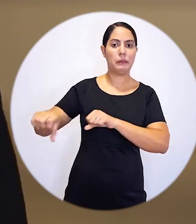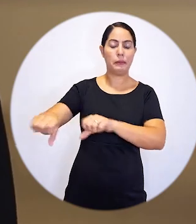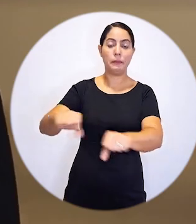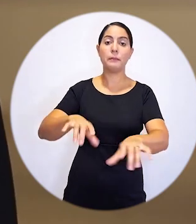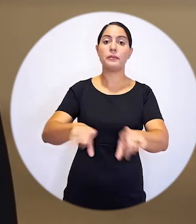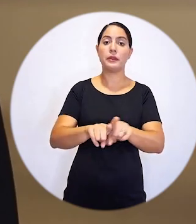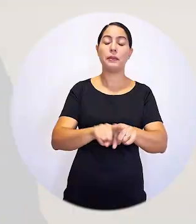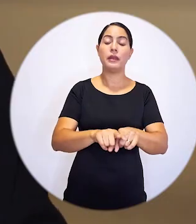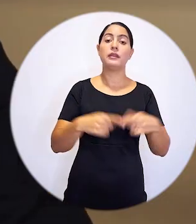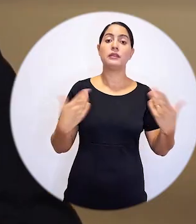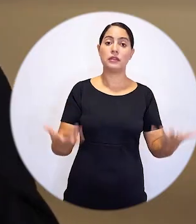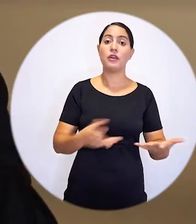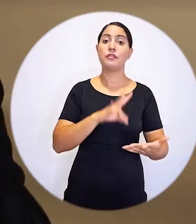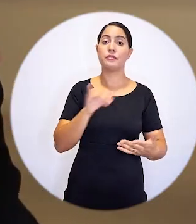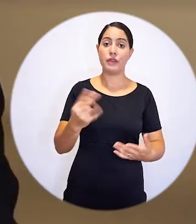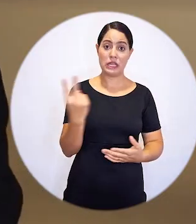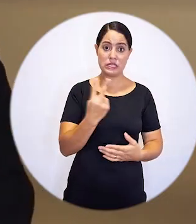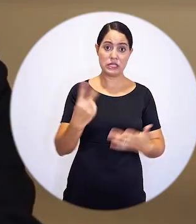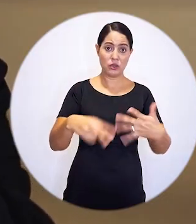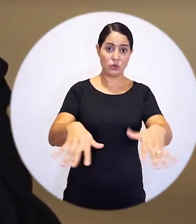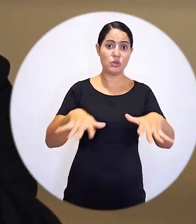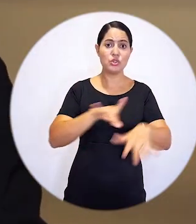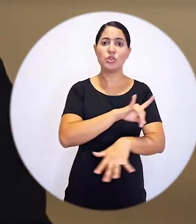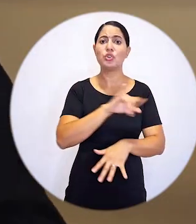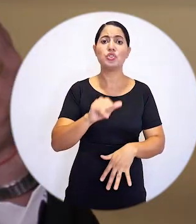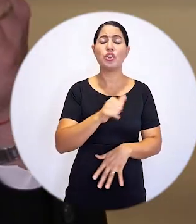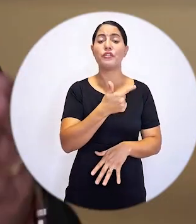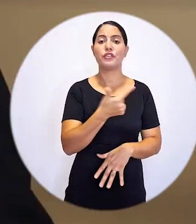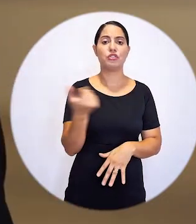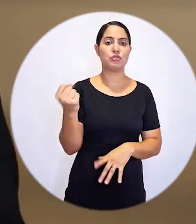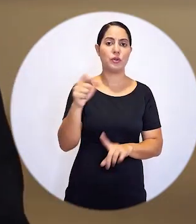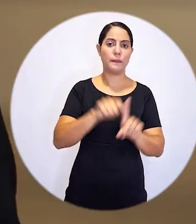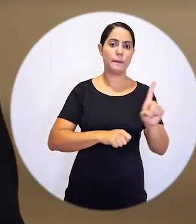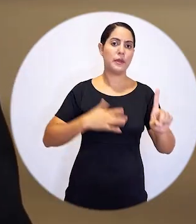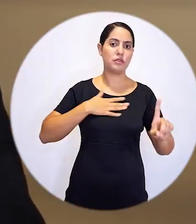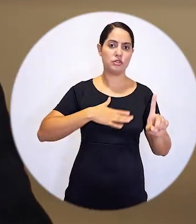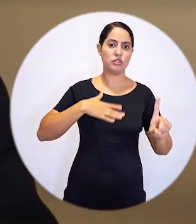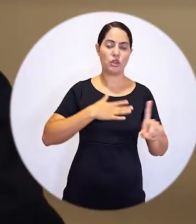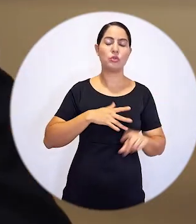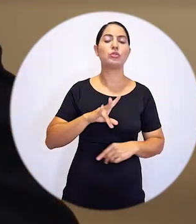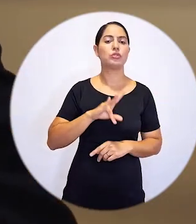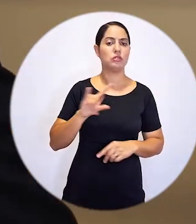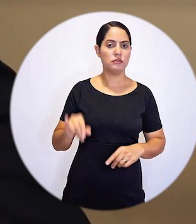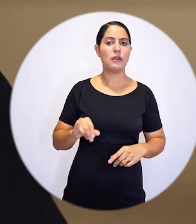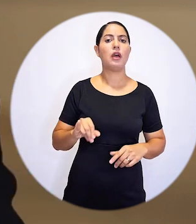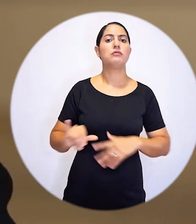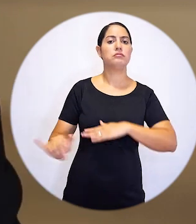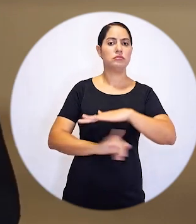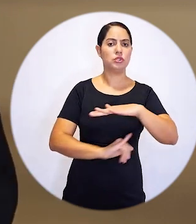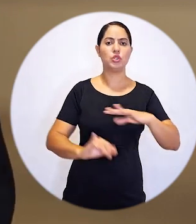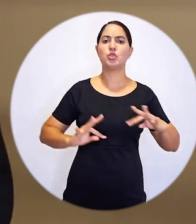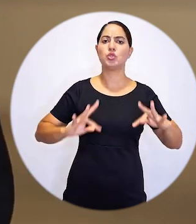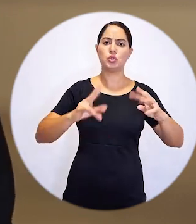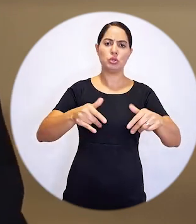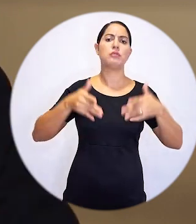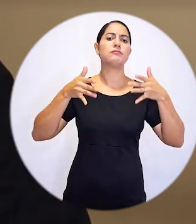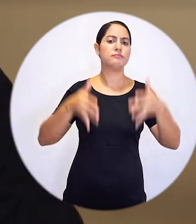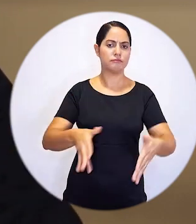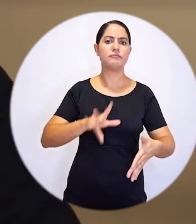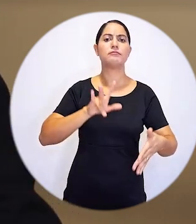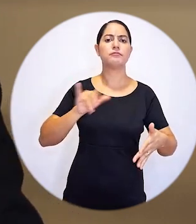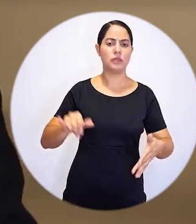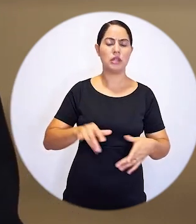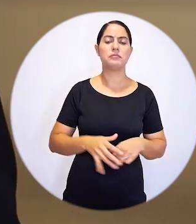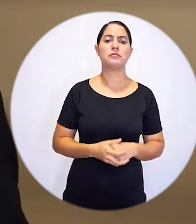estão ocupando as terras. Nós teremos uma segunda audiência, agora no dia 28 de agosto. Essa audiência também as entidades todas participarão.